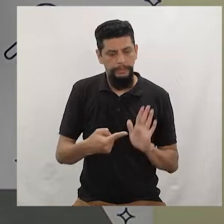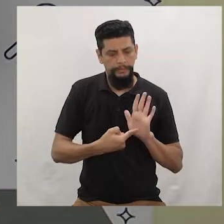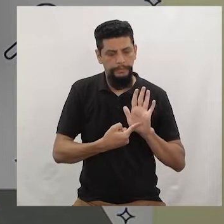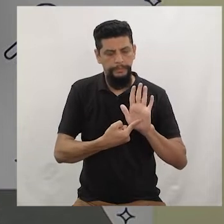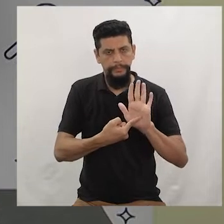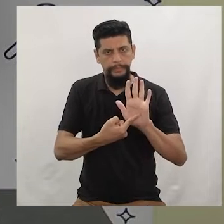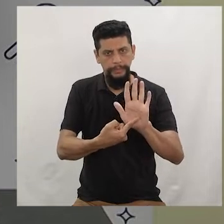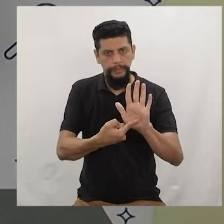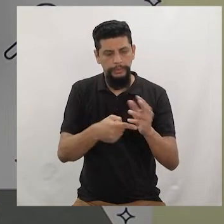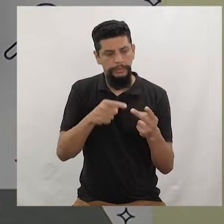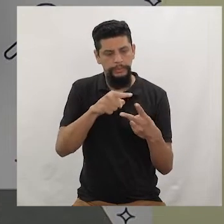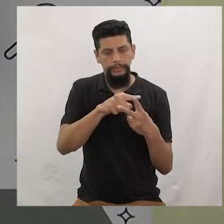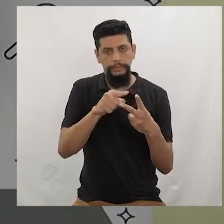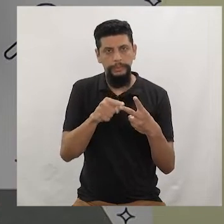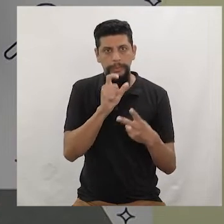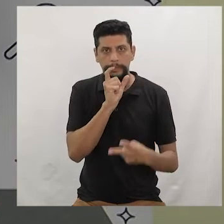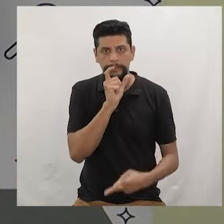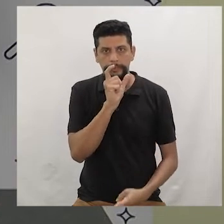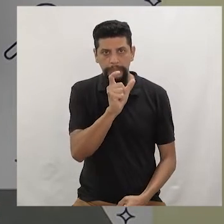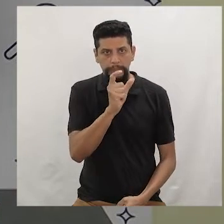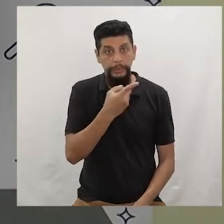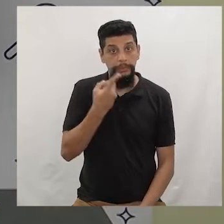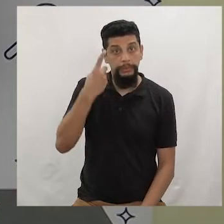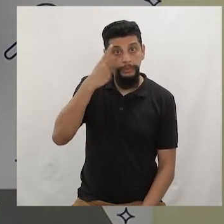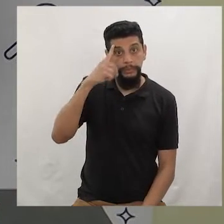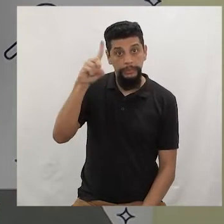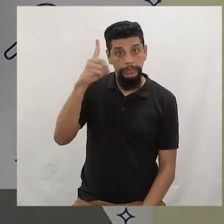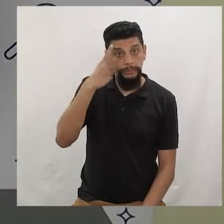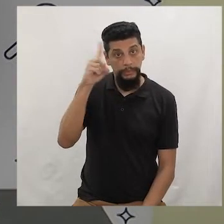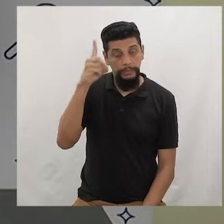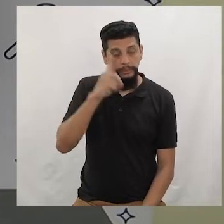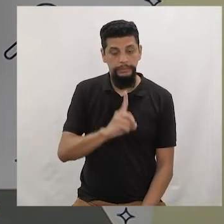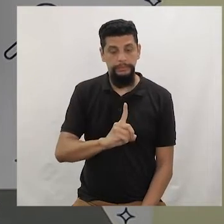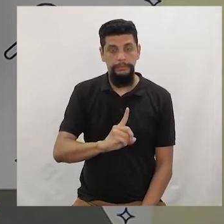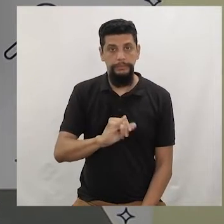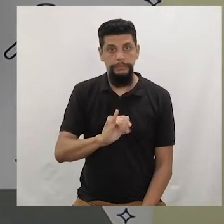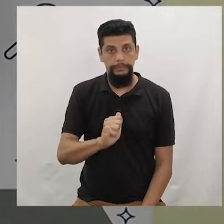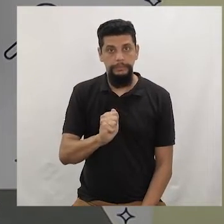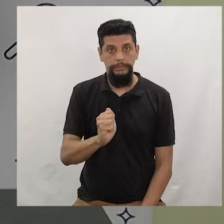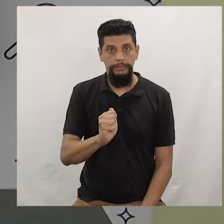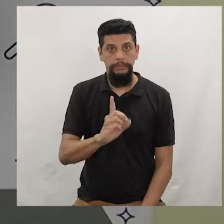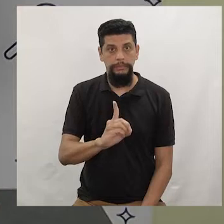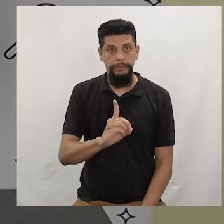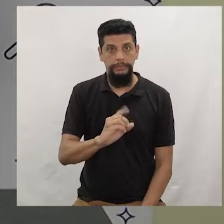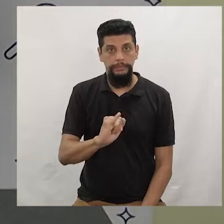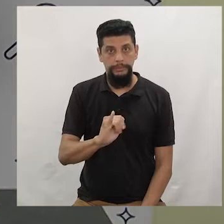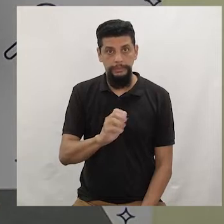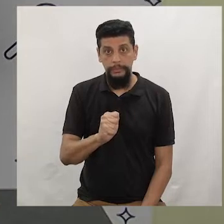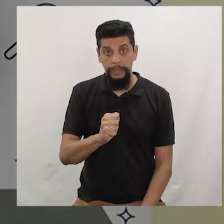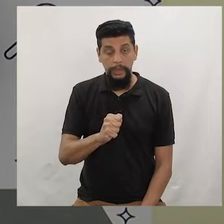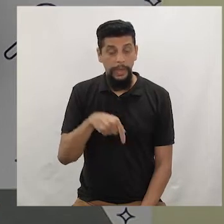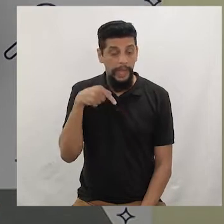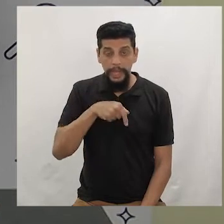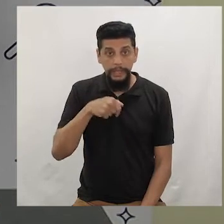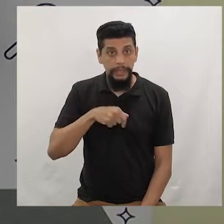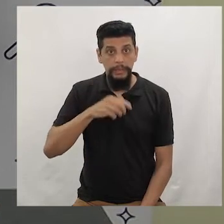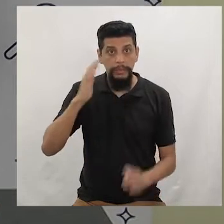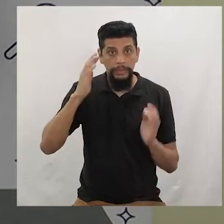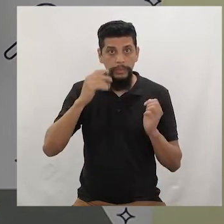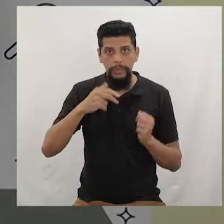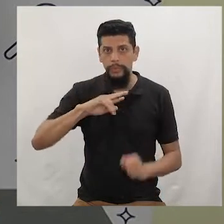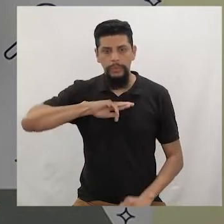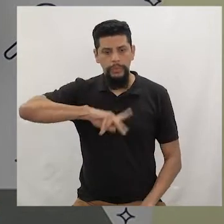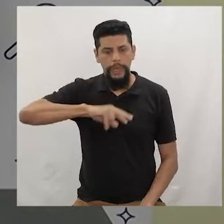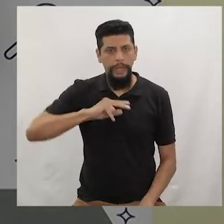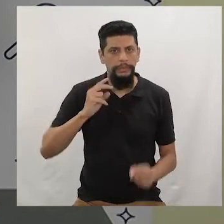até destacado duas palavrinhas, dia a dia. Por quê? Porque esses animais não eram